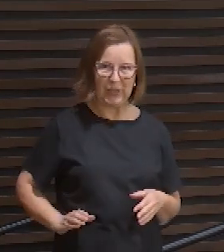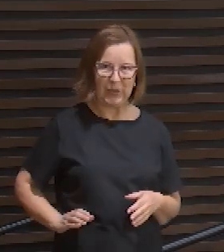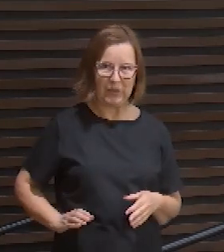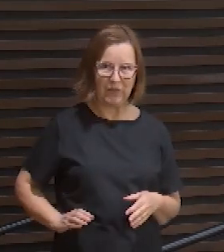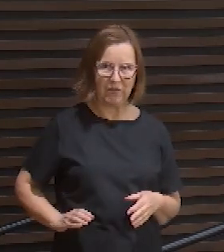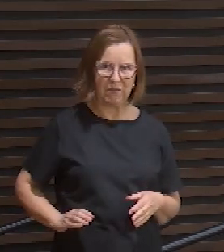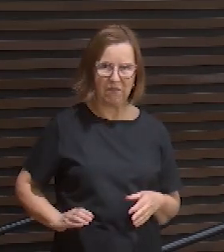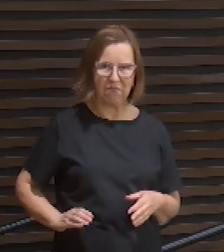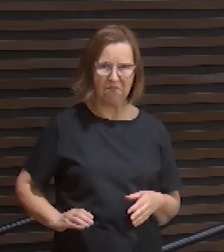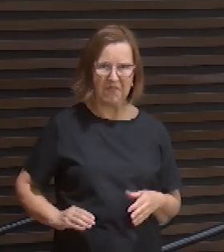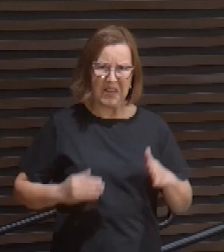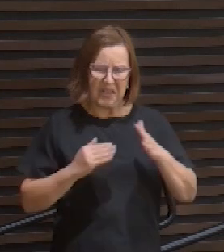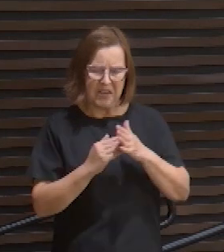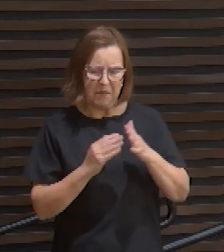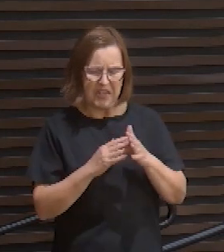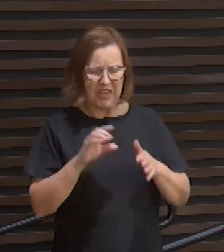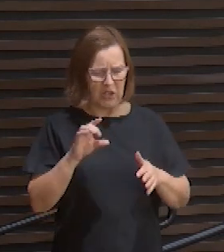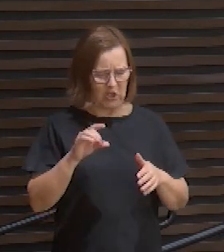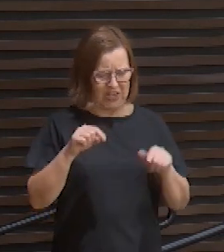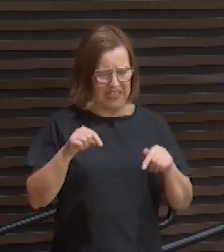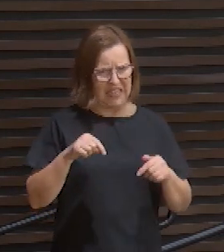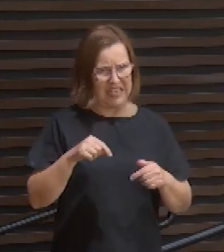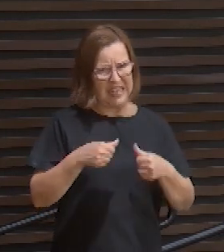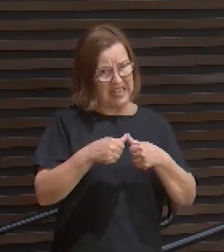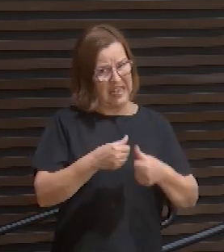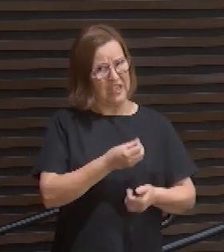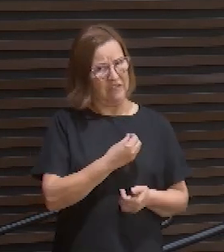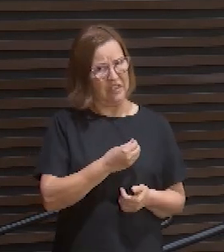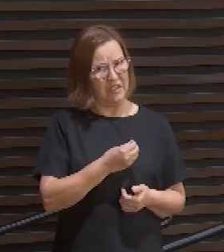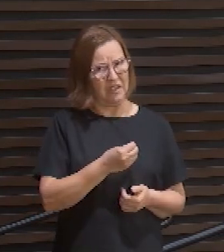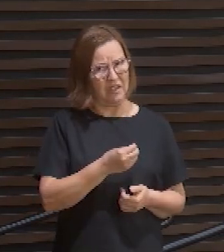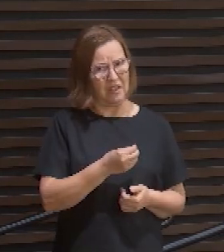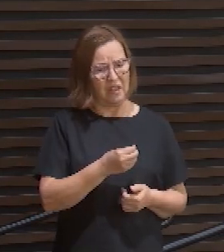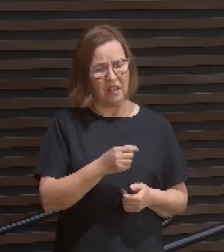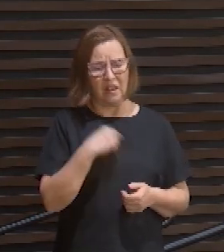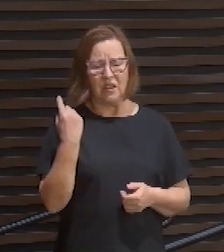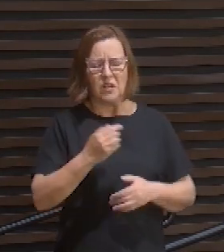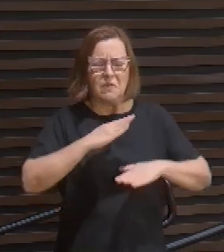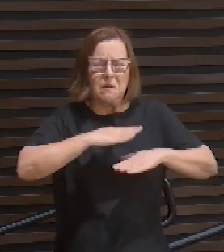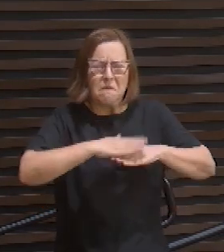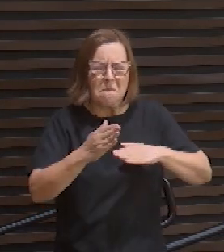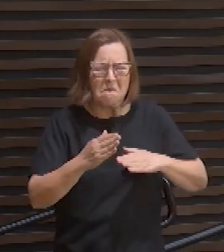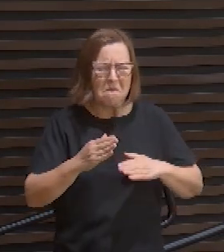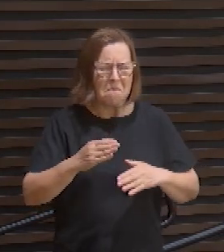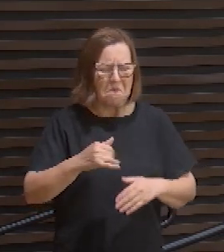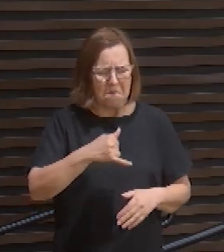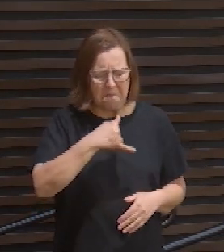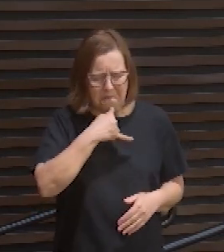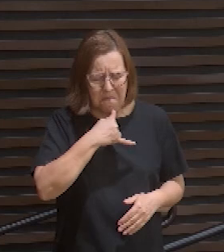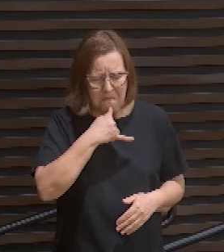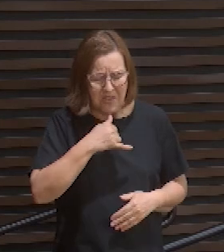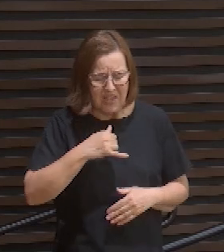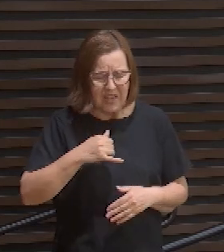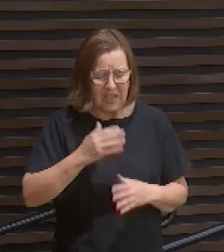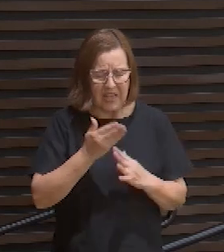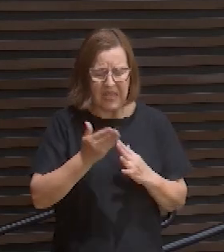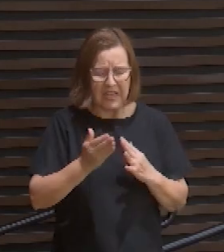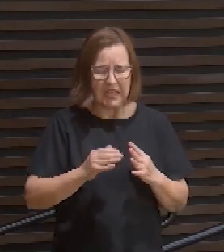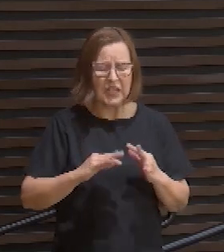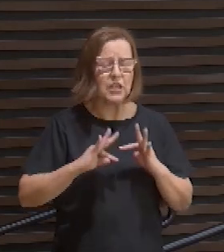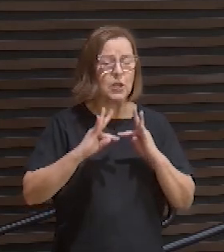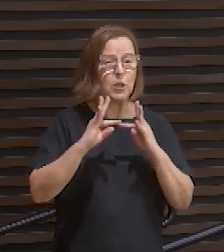limita apenas a esta vida, somos os mais infelizes de todos os homens.